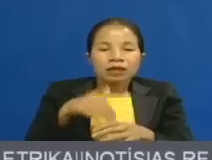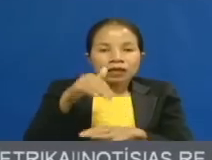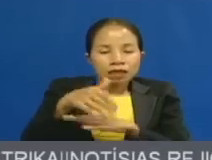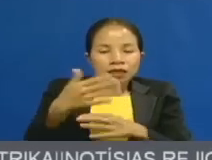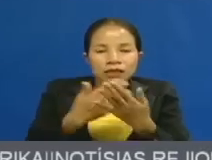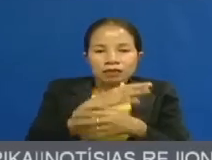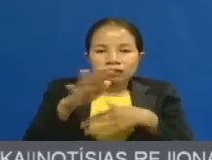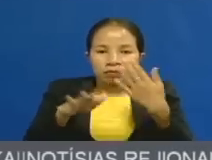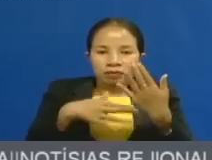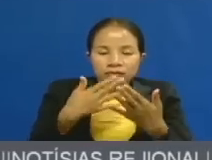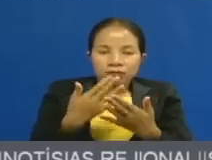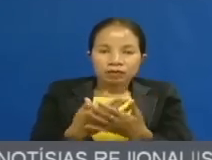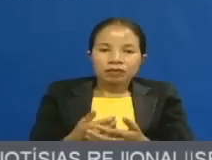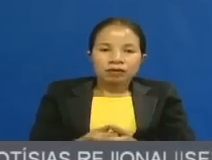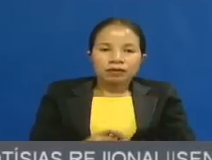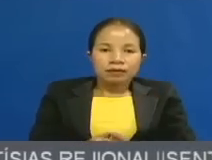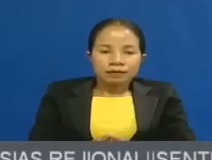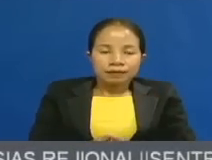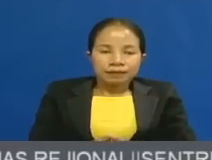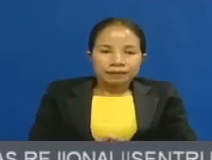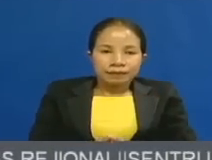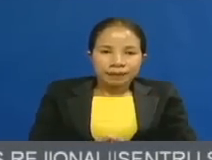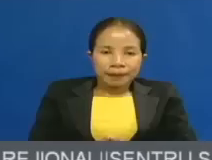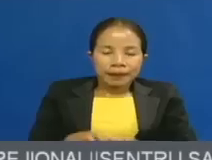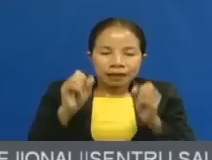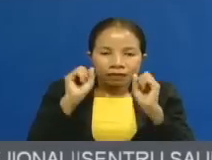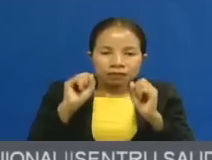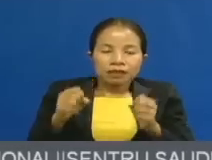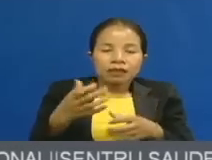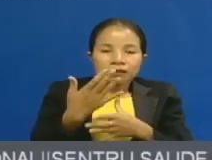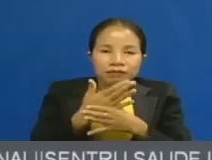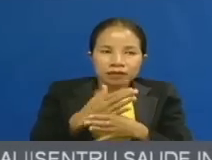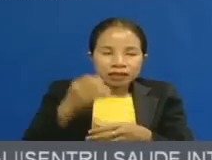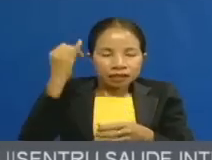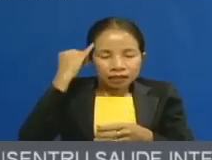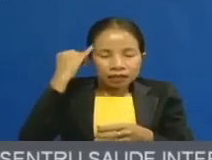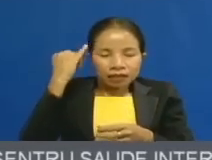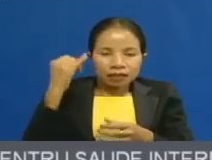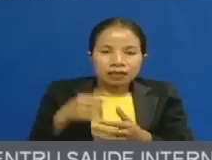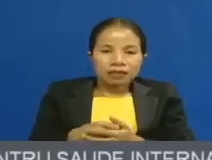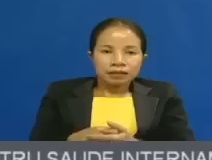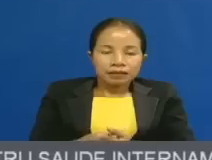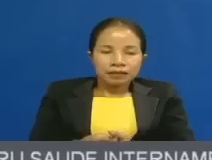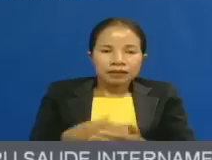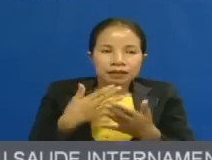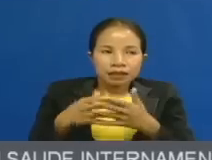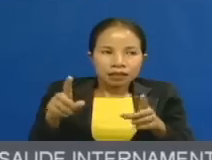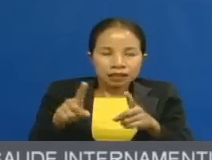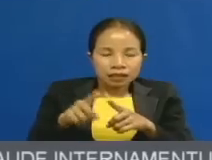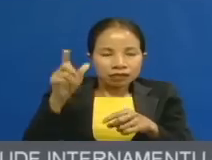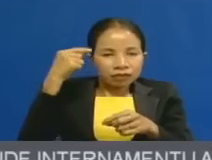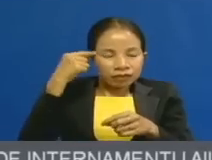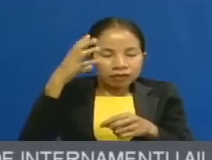no ouvintes da Rádio Televisão de Timor-Leste, toma. A tu bele partilha ideia com a ba. Dia ka hanesan es governante